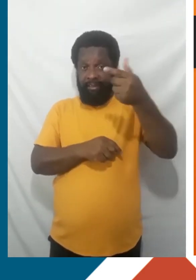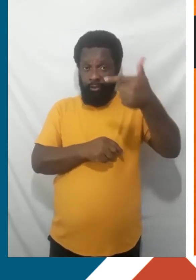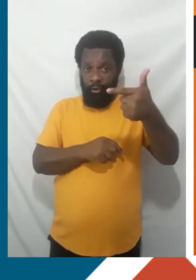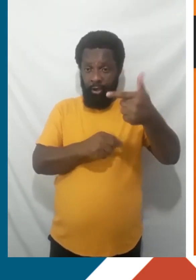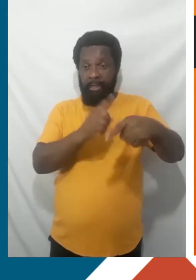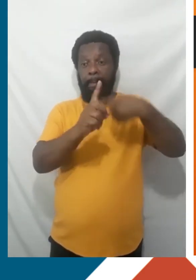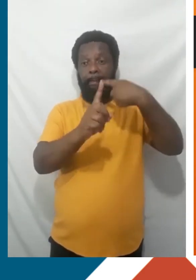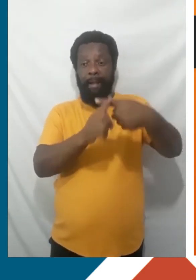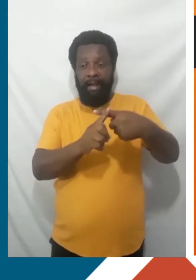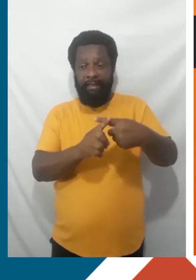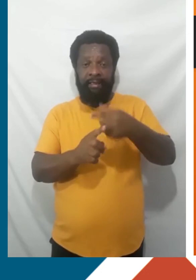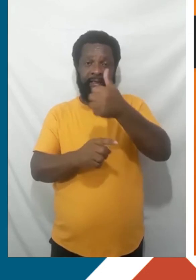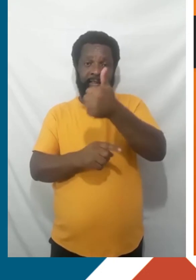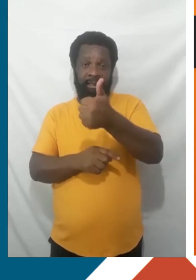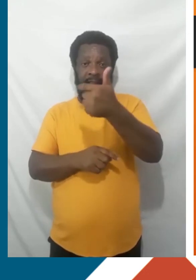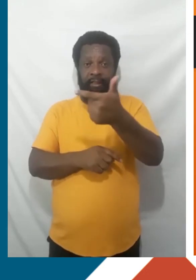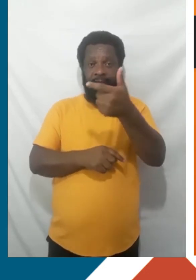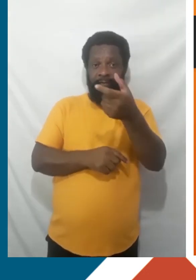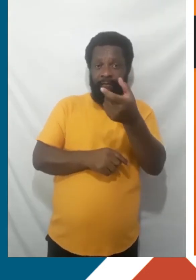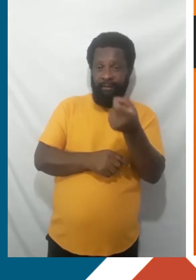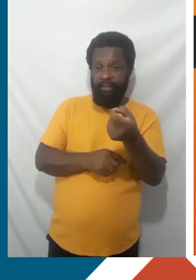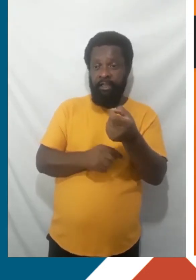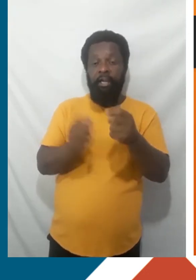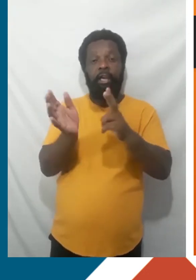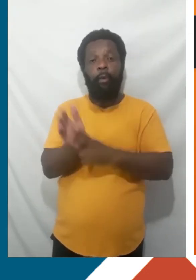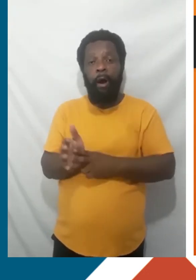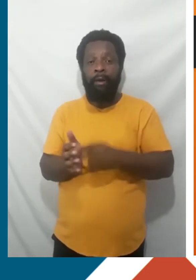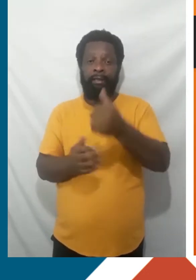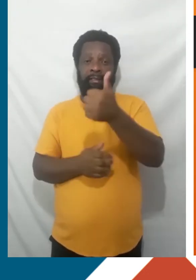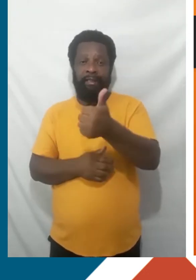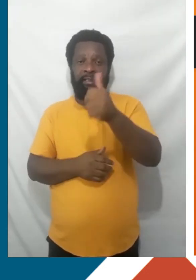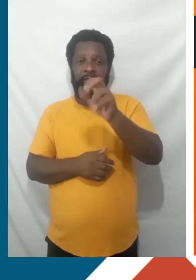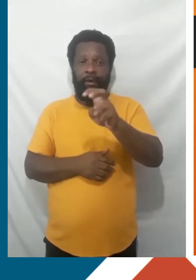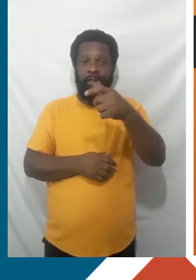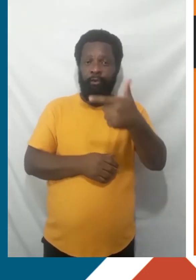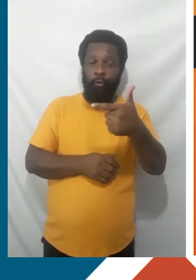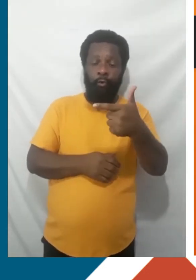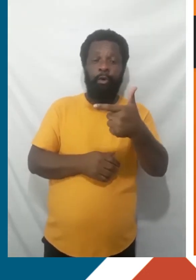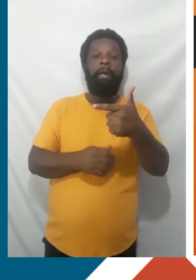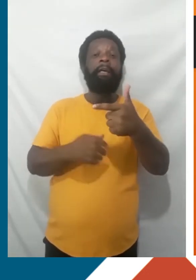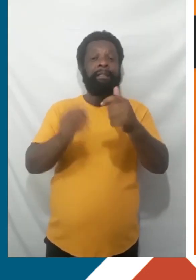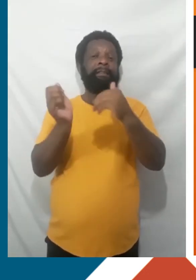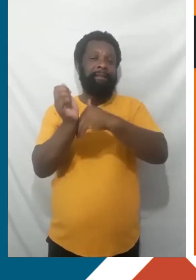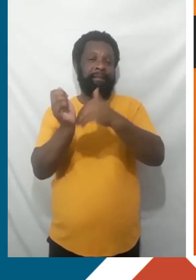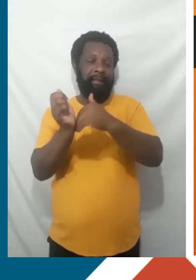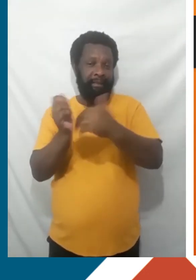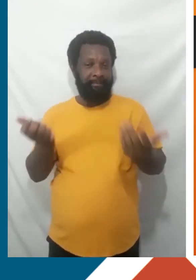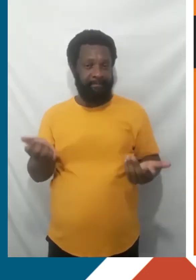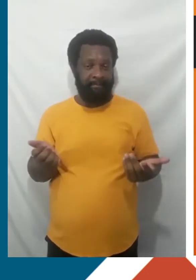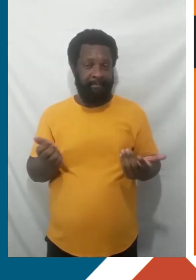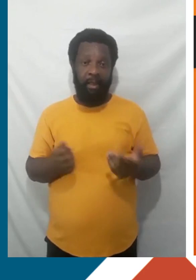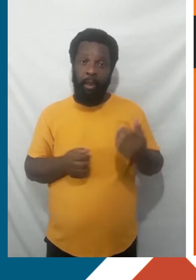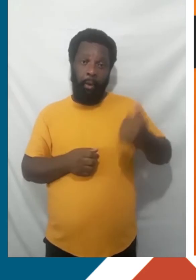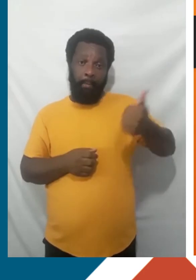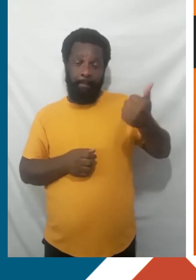aqui, o que dá o total de 152 possibilidades de se formar senhas, cujo